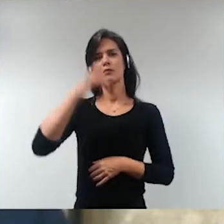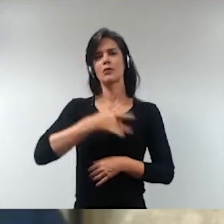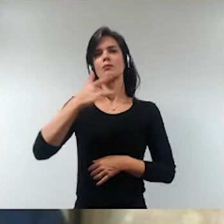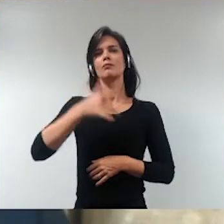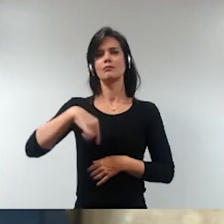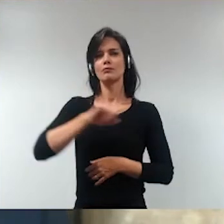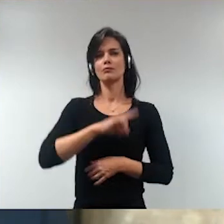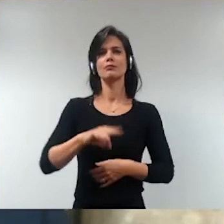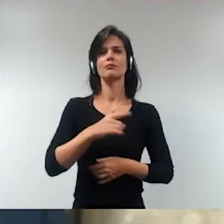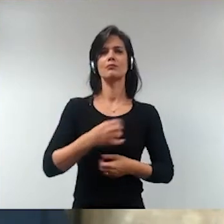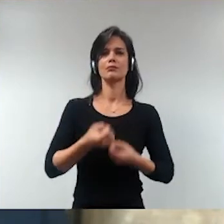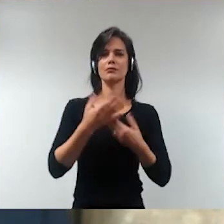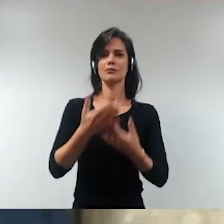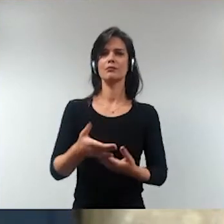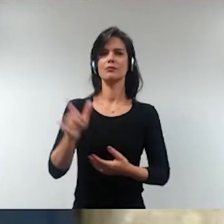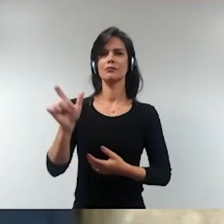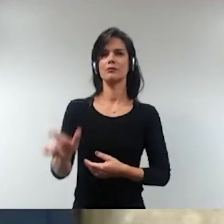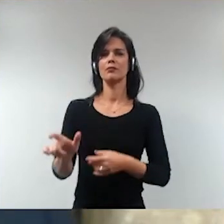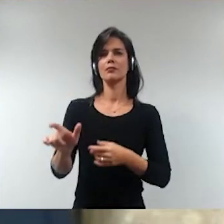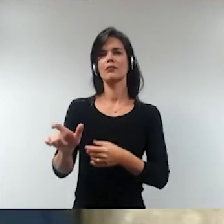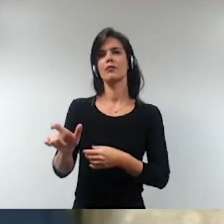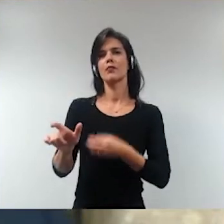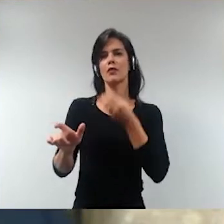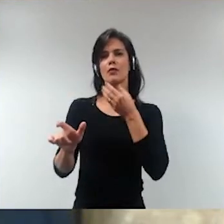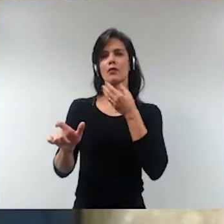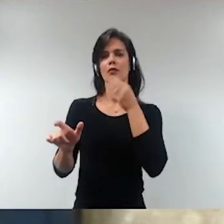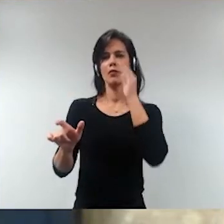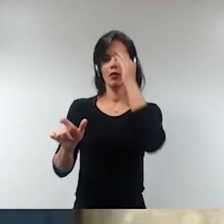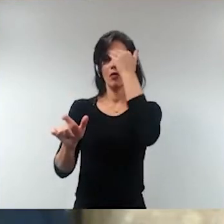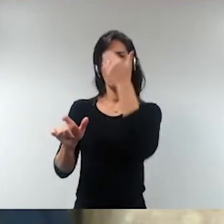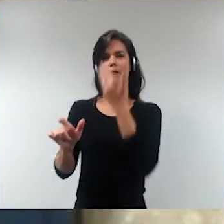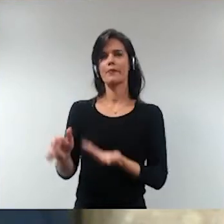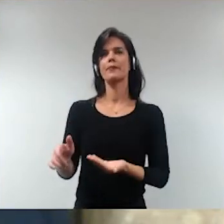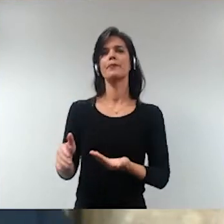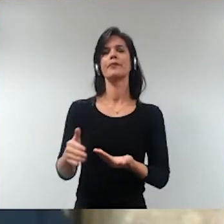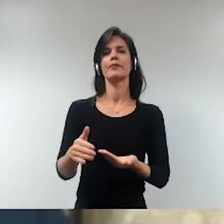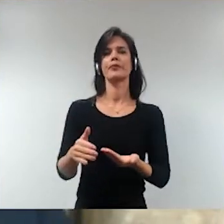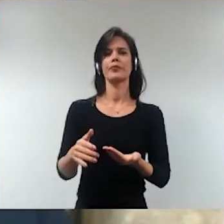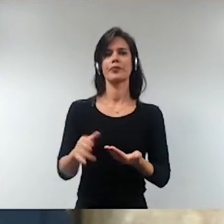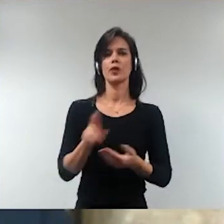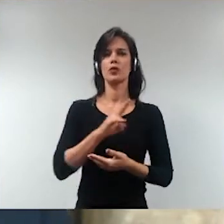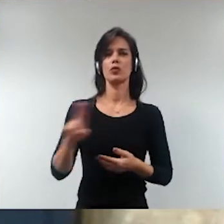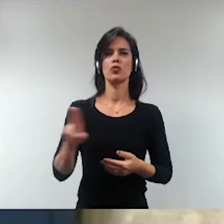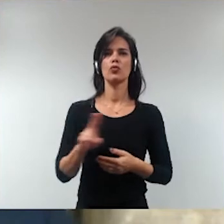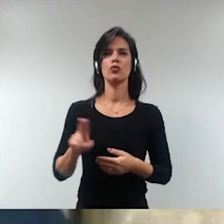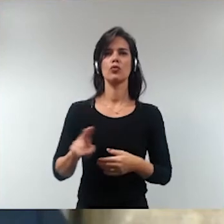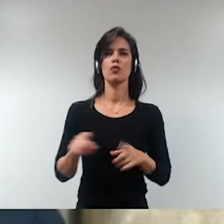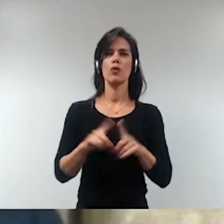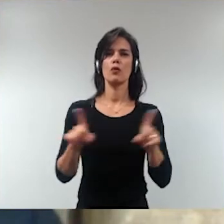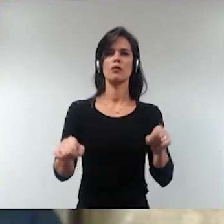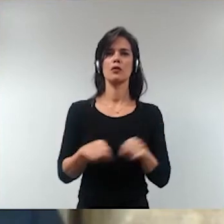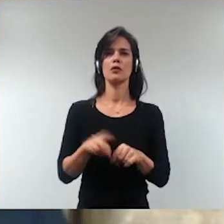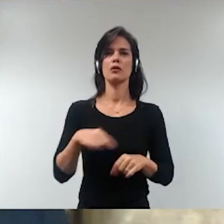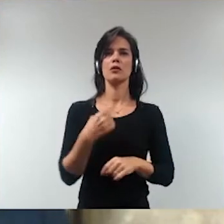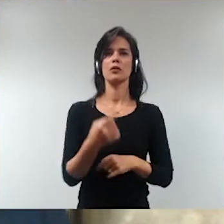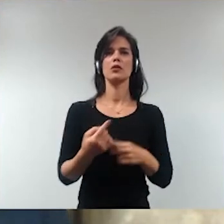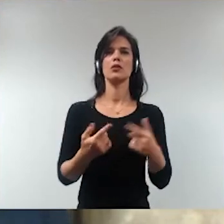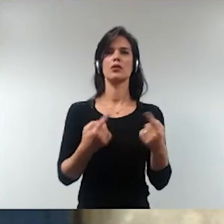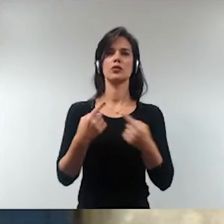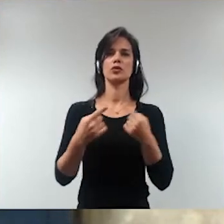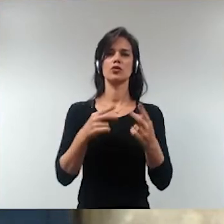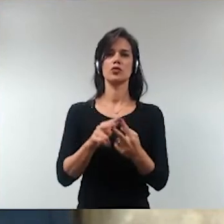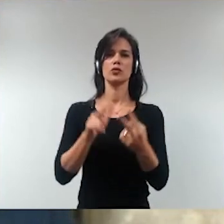que está aí homenageado com o nome dessa sala, onde nós fazemos virtualmente esse debate